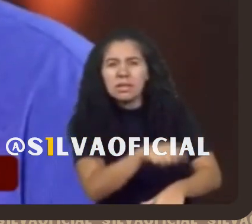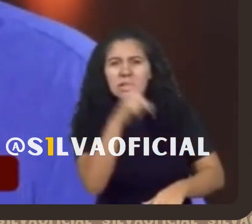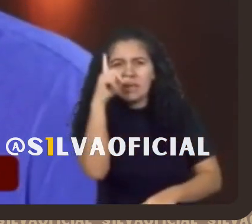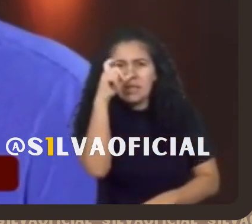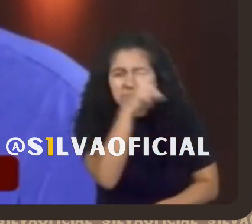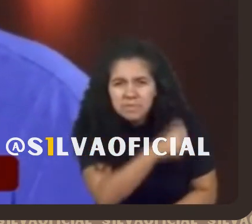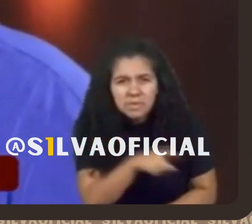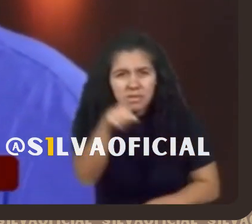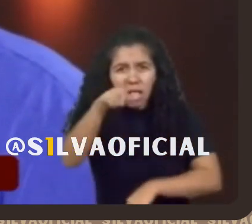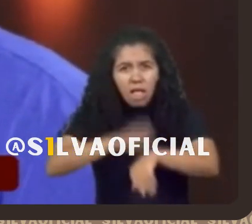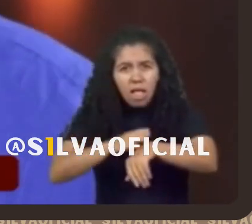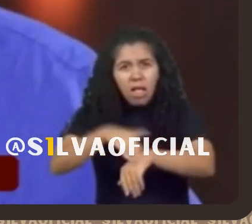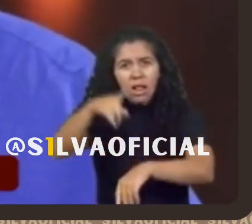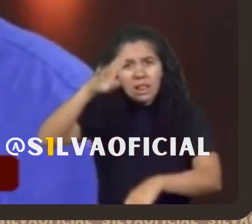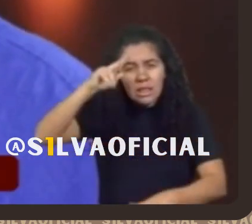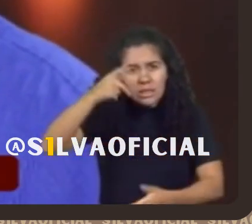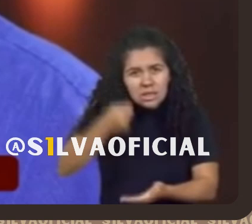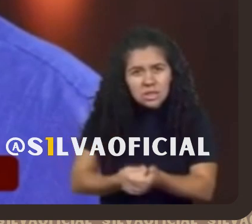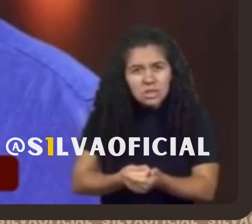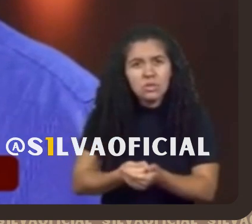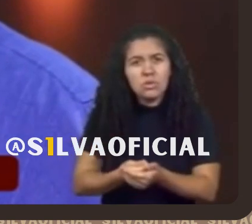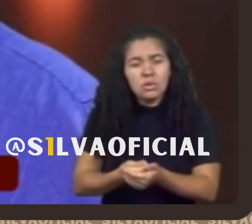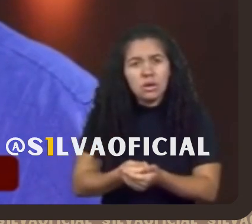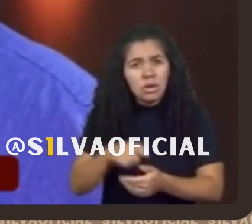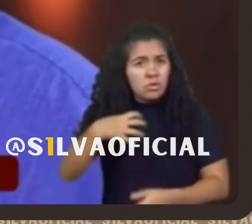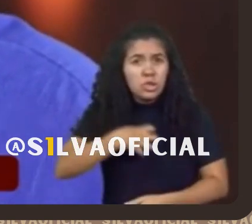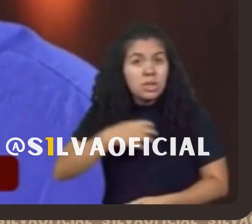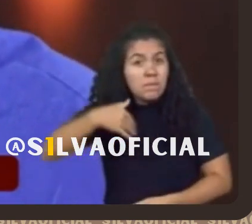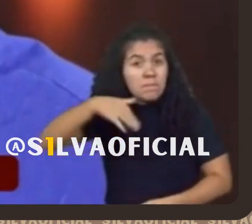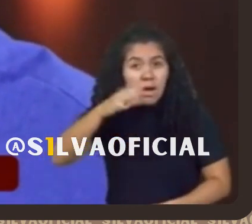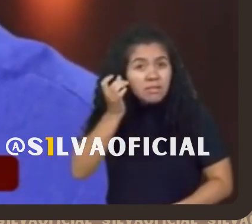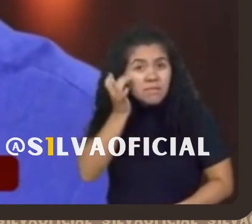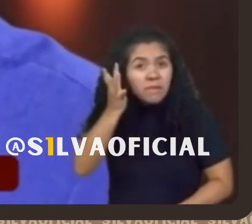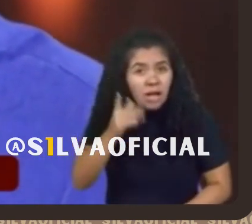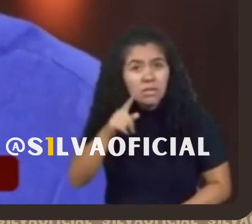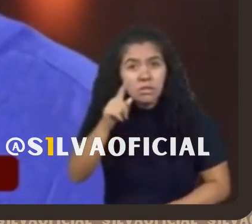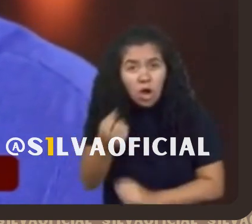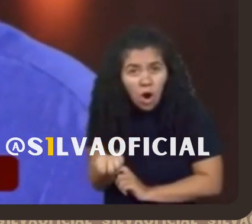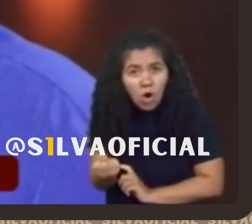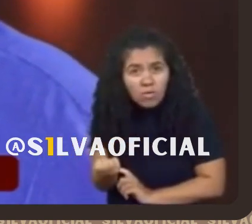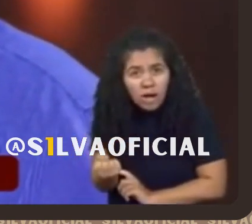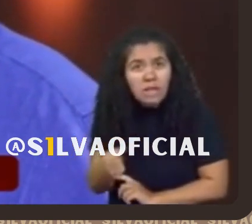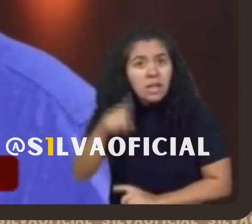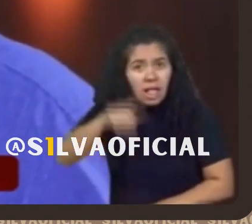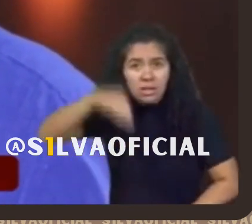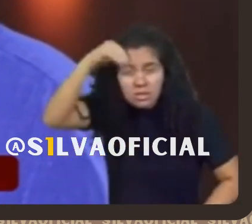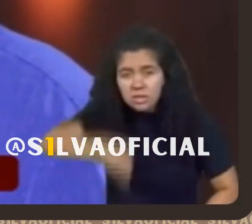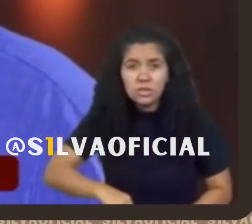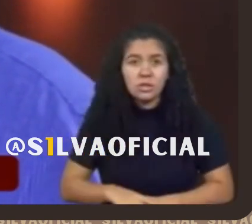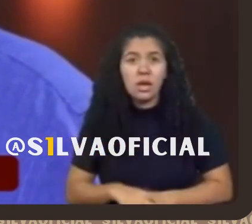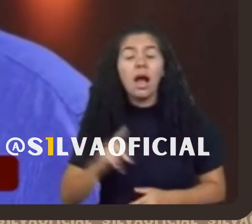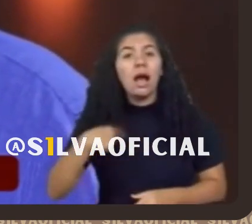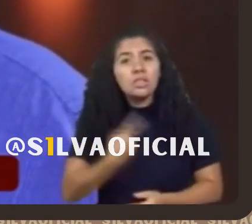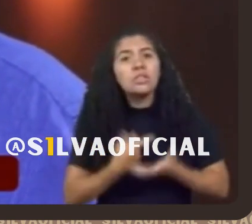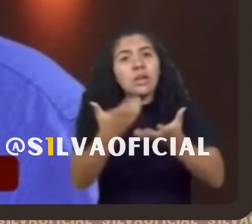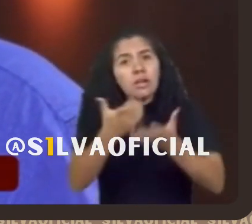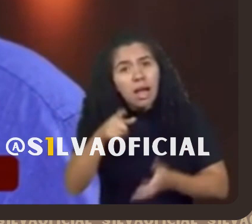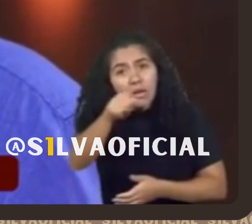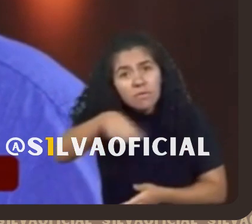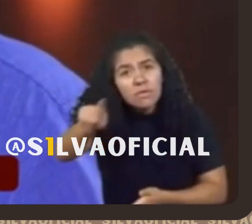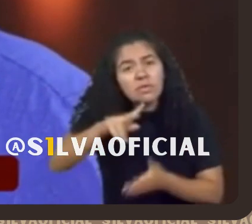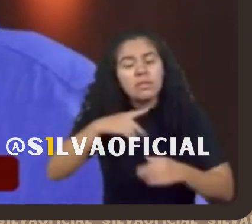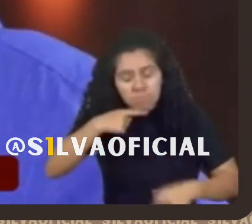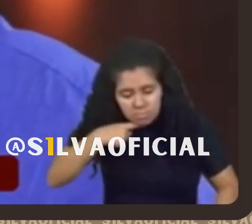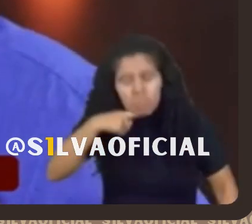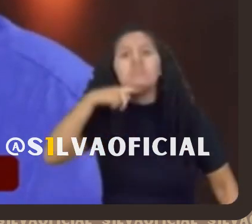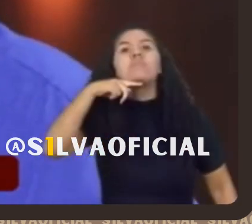o jeito mais fácil de um covarde é desistir e o que a gente quer é que você levanta a cabeça cara e vá pra